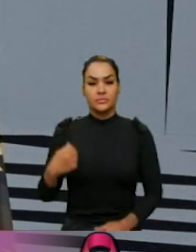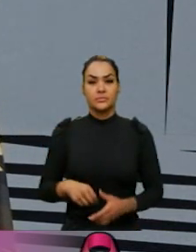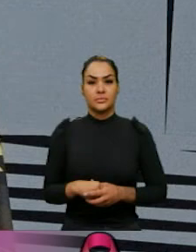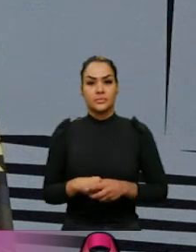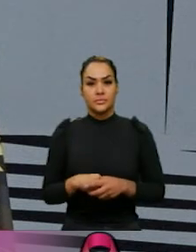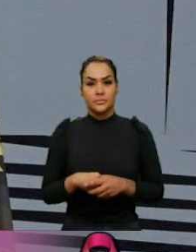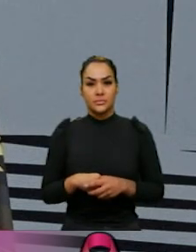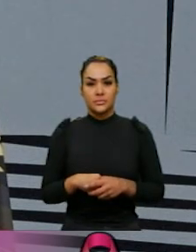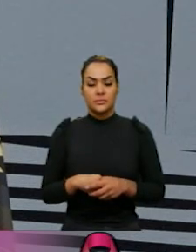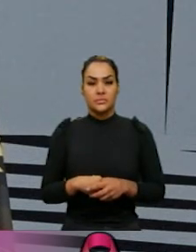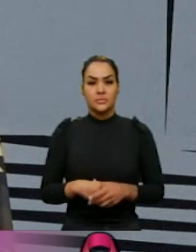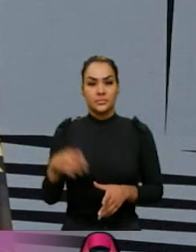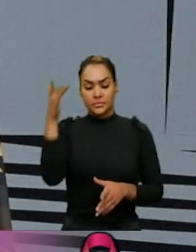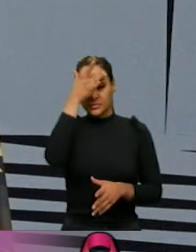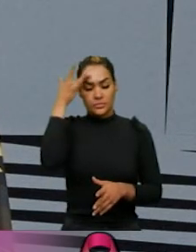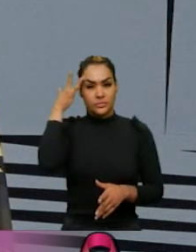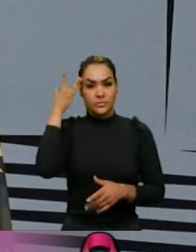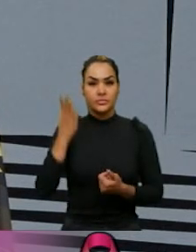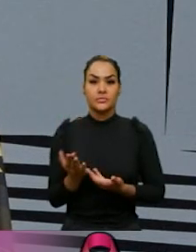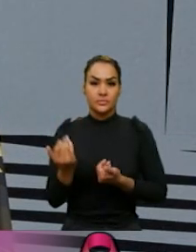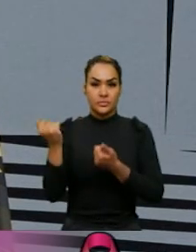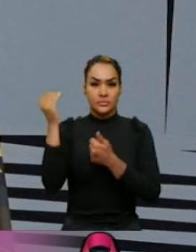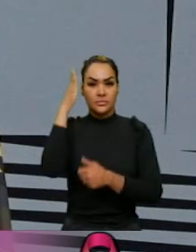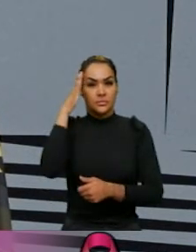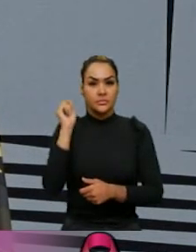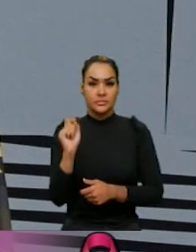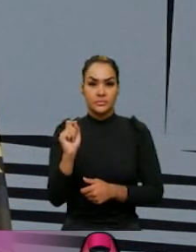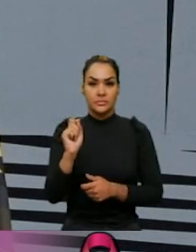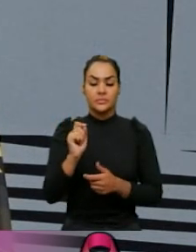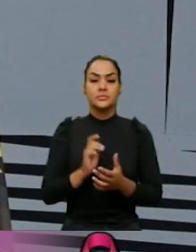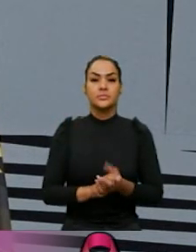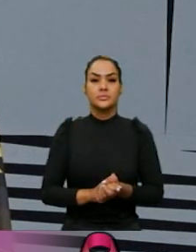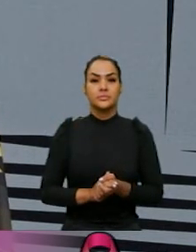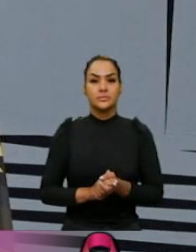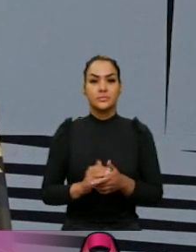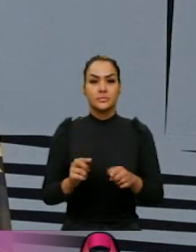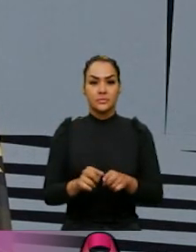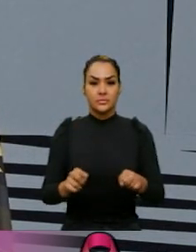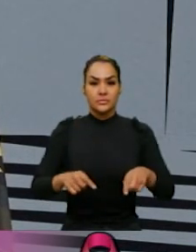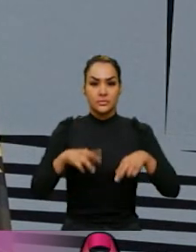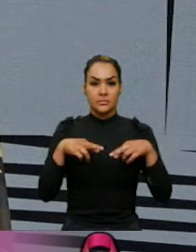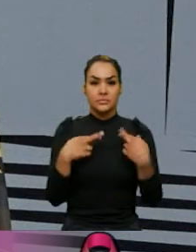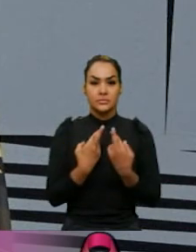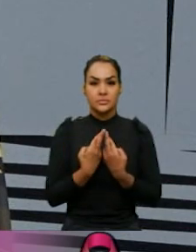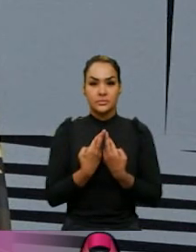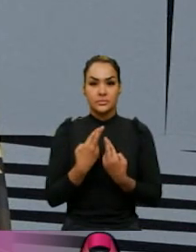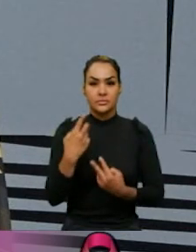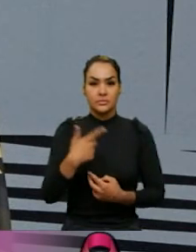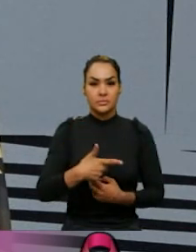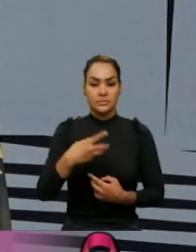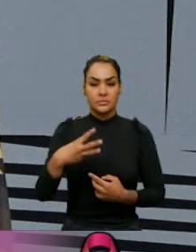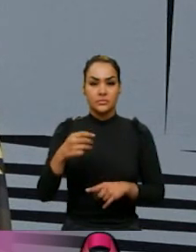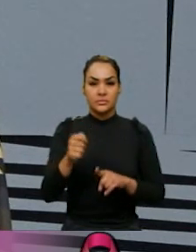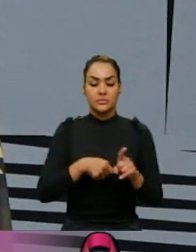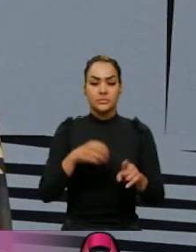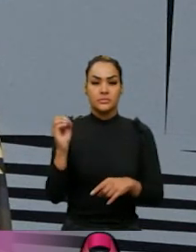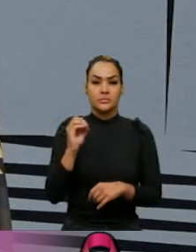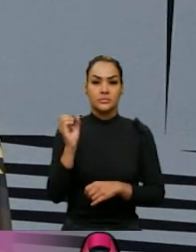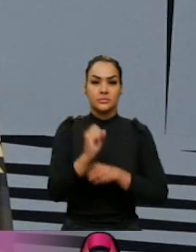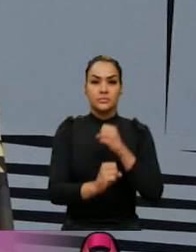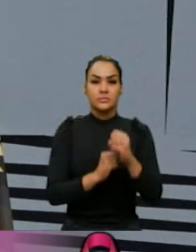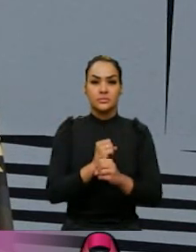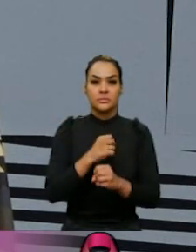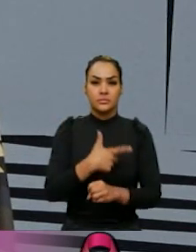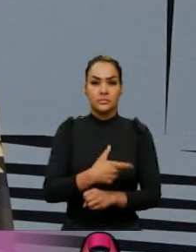deste nosso ato seja dada ciências aos homenageados por meio de nosso gabinete. Sala das Sessões, 23 de outubro de